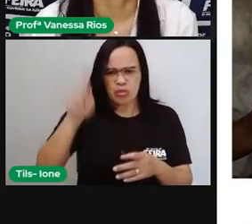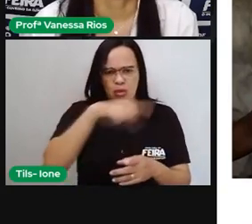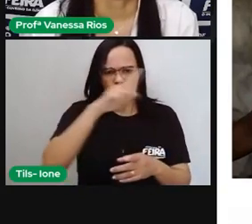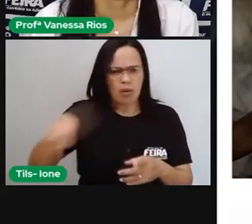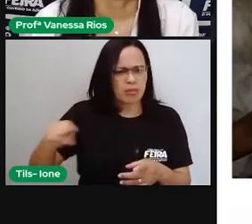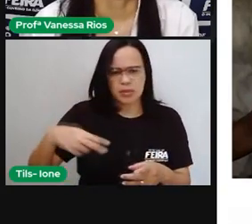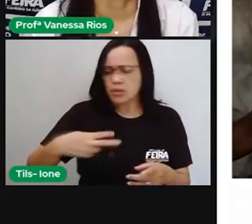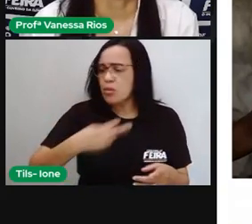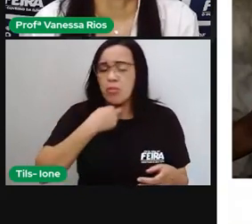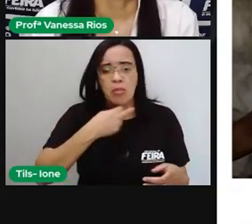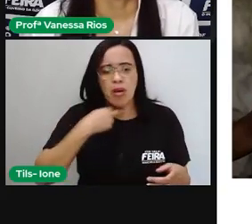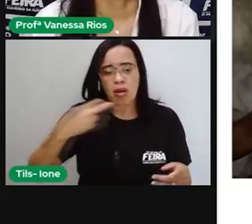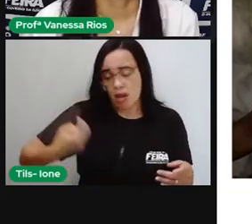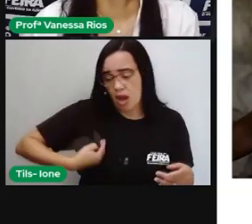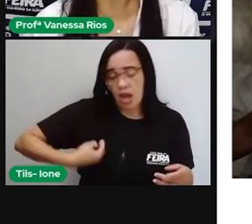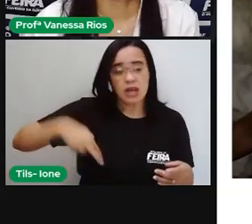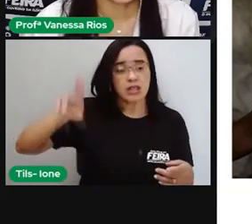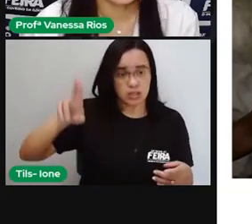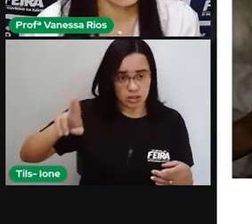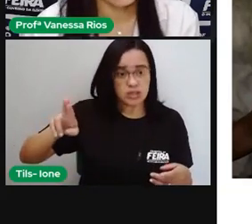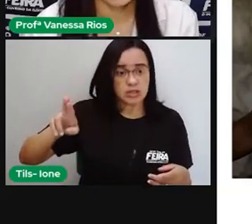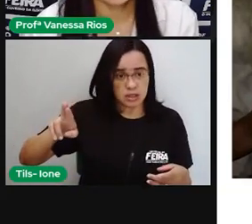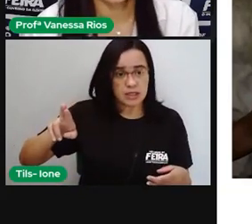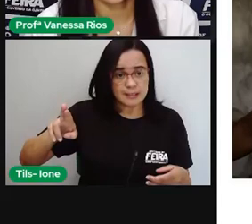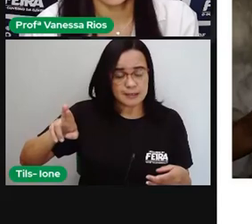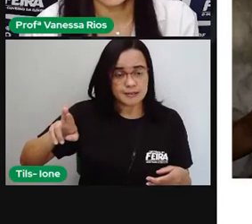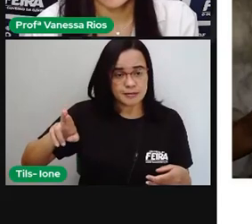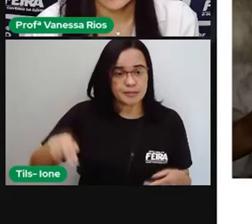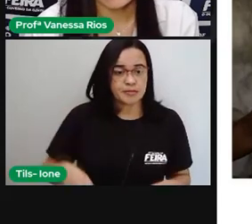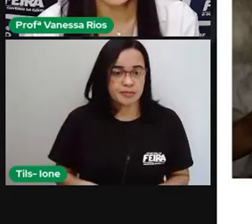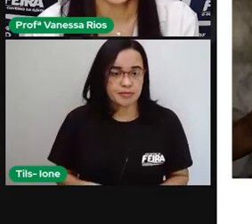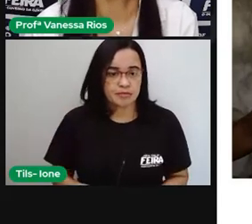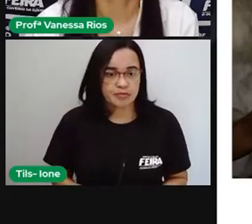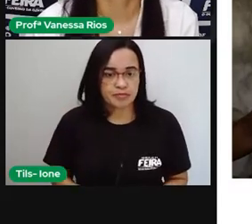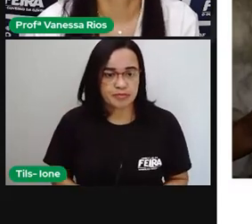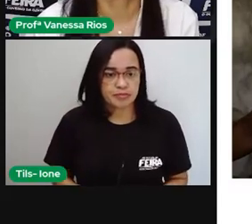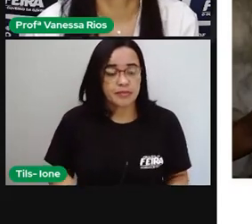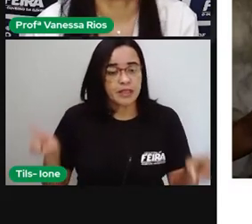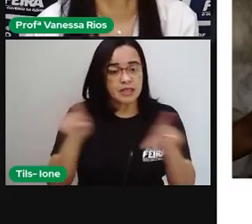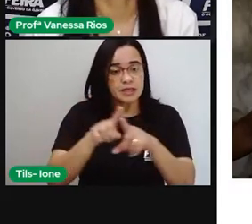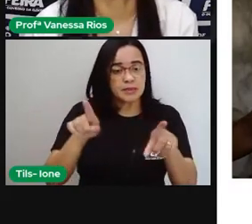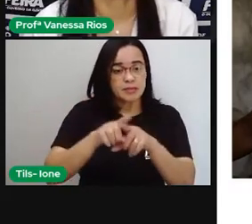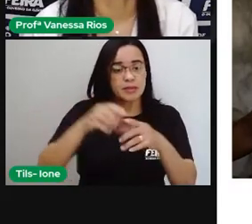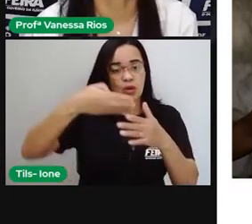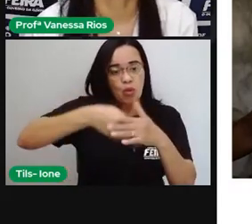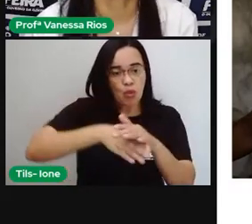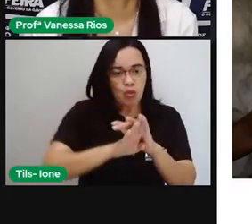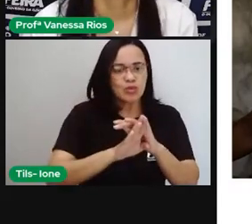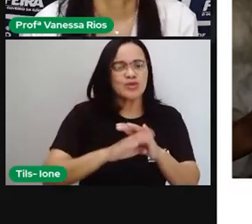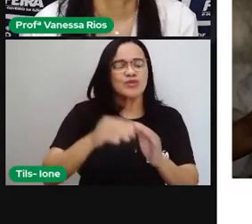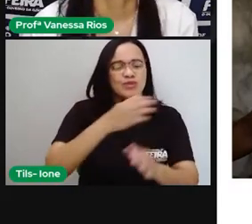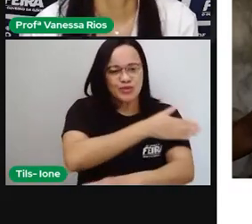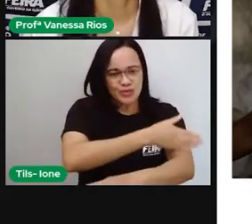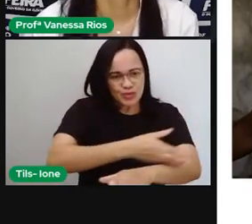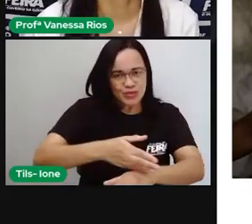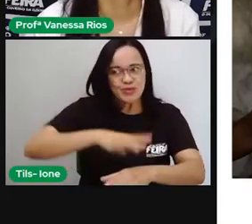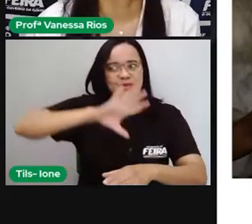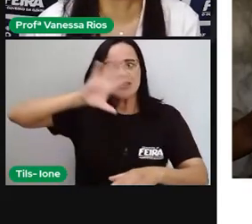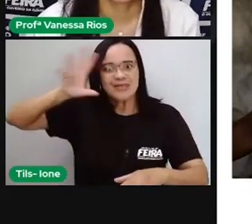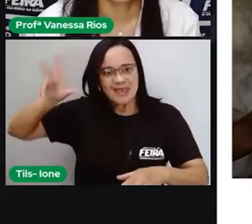de se comportarem com os mesmos costumes, né, que se comportavam na África,